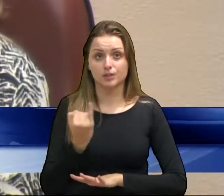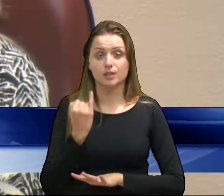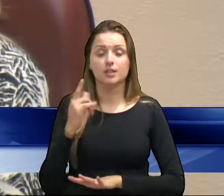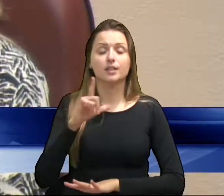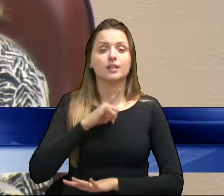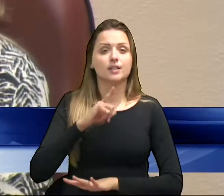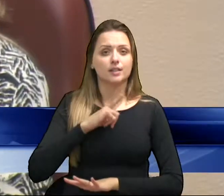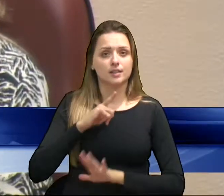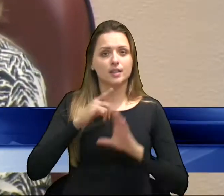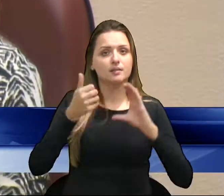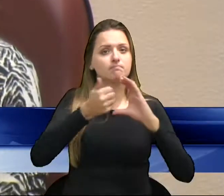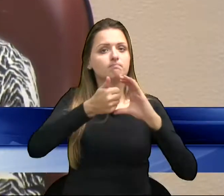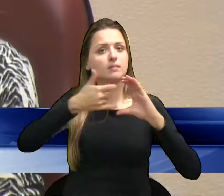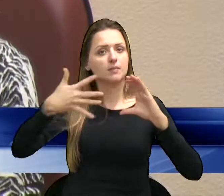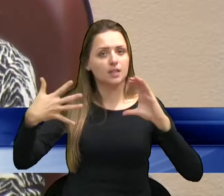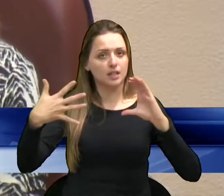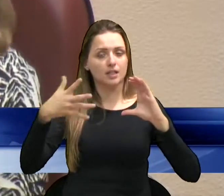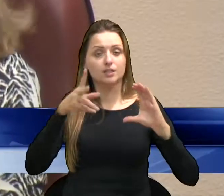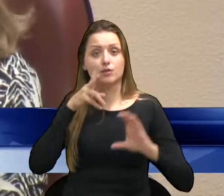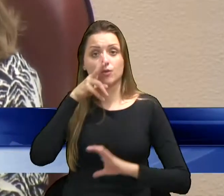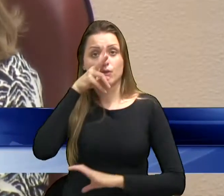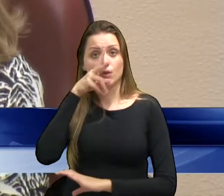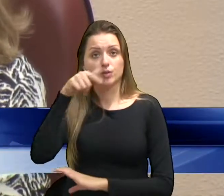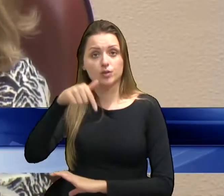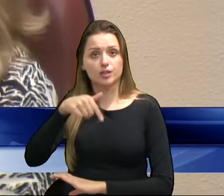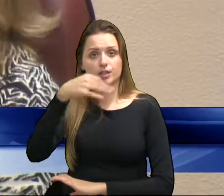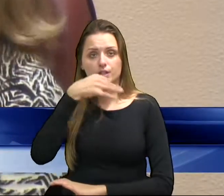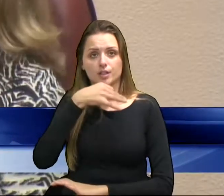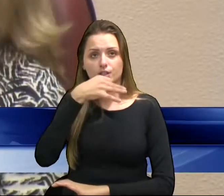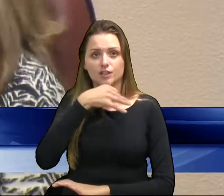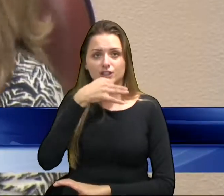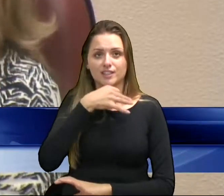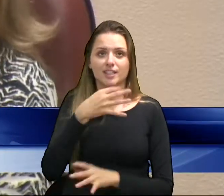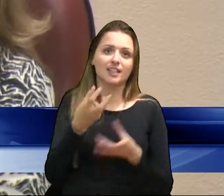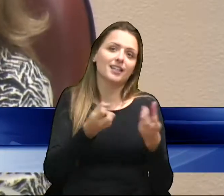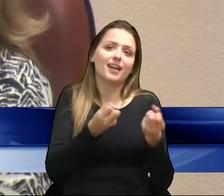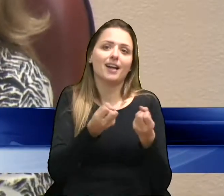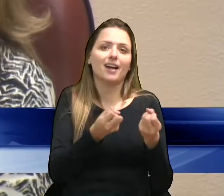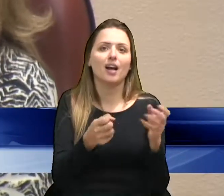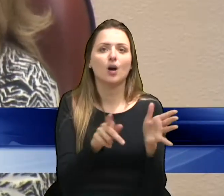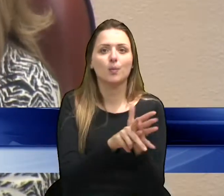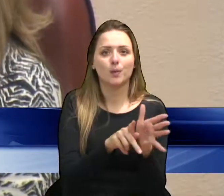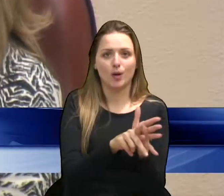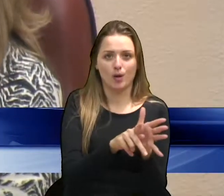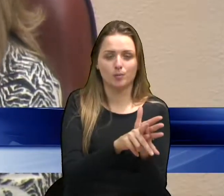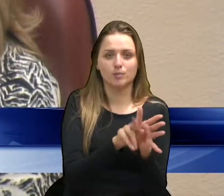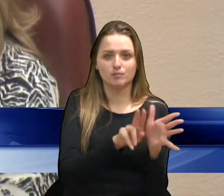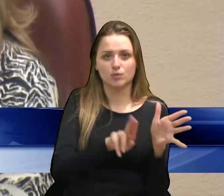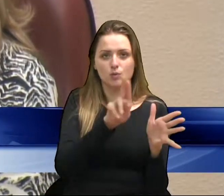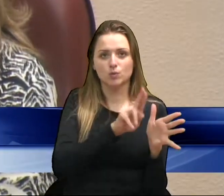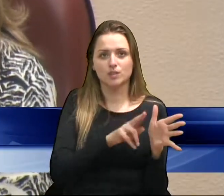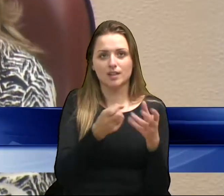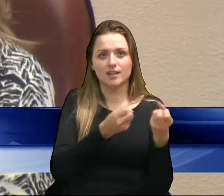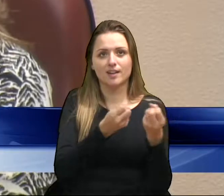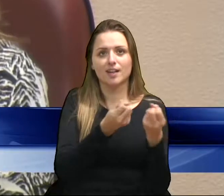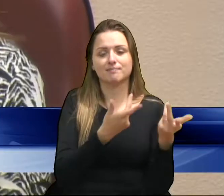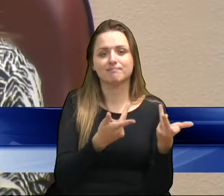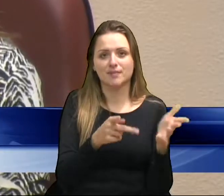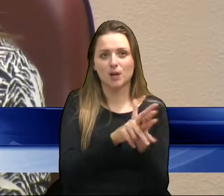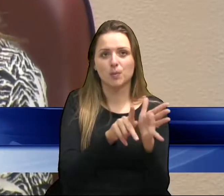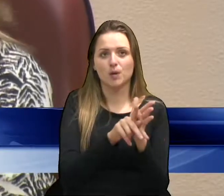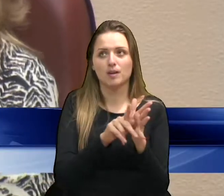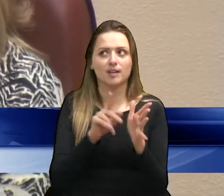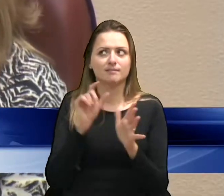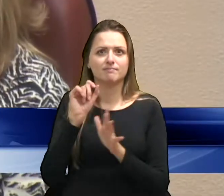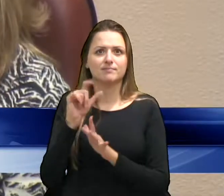temos uma característica forte em Caxias do Sul, que é andar com o carro próprio. Que cidade que todo mundo tem seu carro? Às vezes